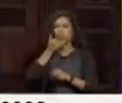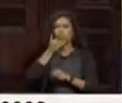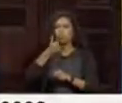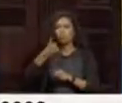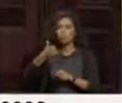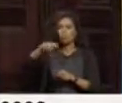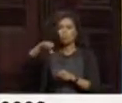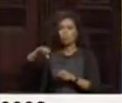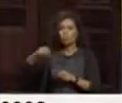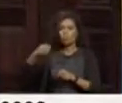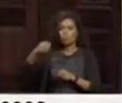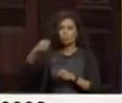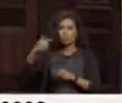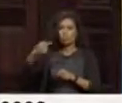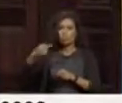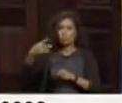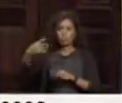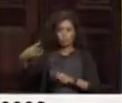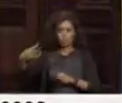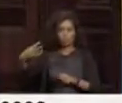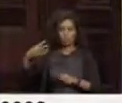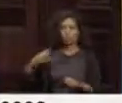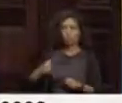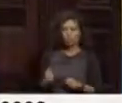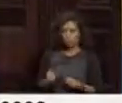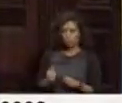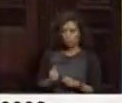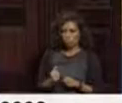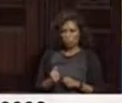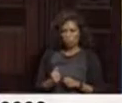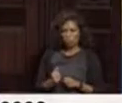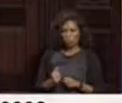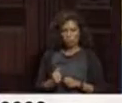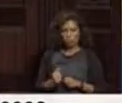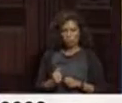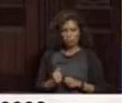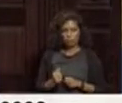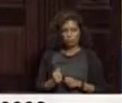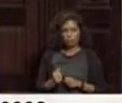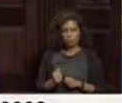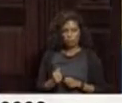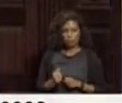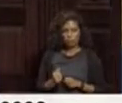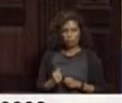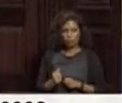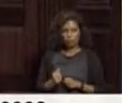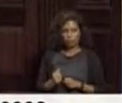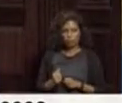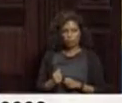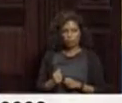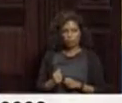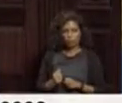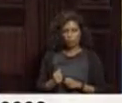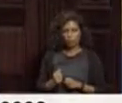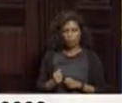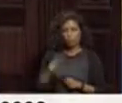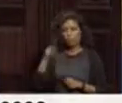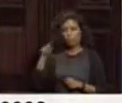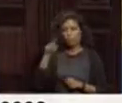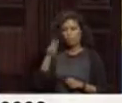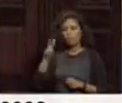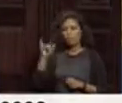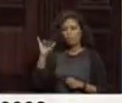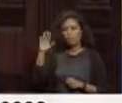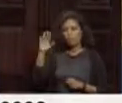controle, nós vamos estar atento, tudo isso aí. E eu me lembro que o nobre deputado Pedro Aleixo,